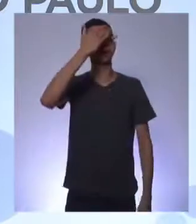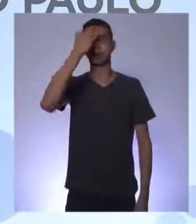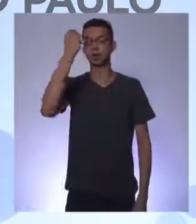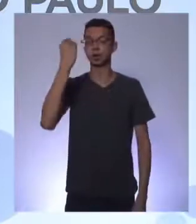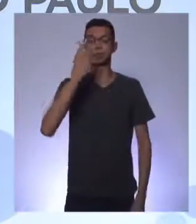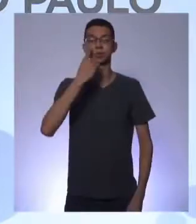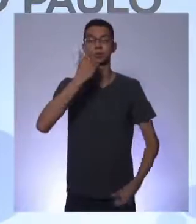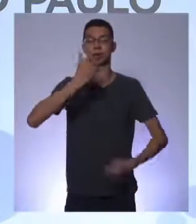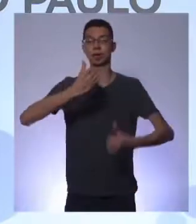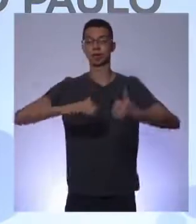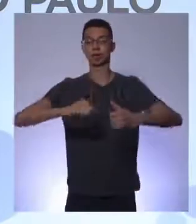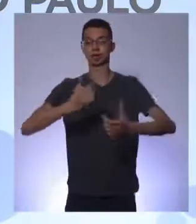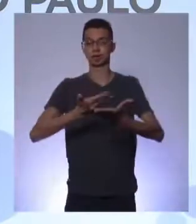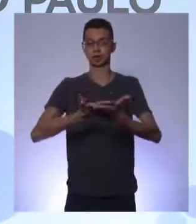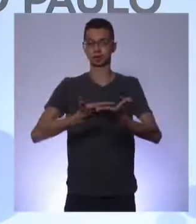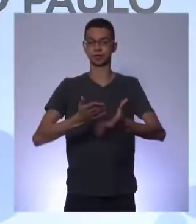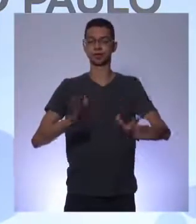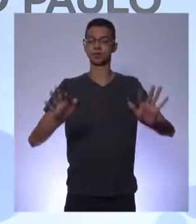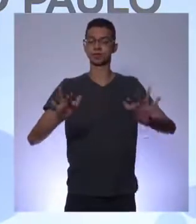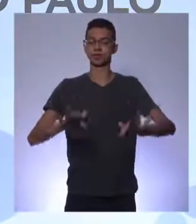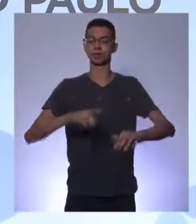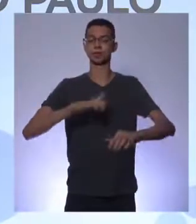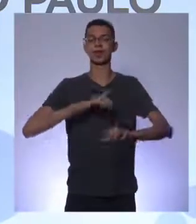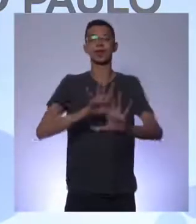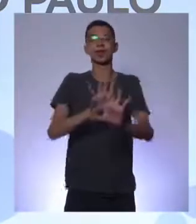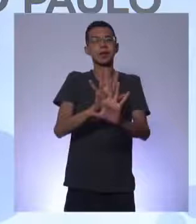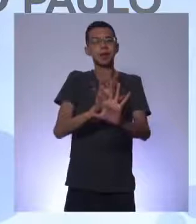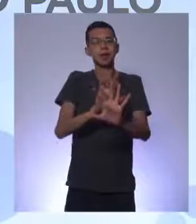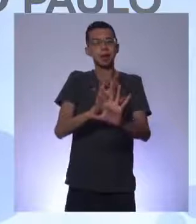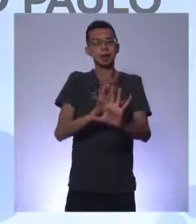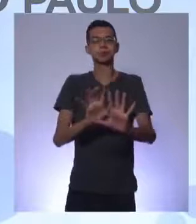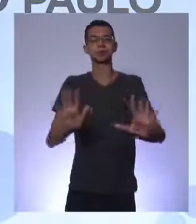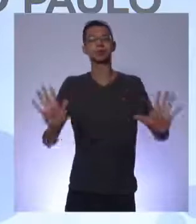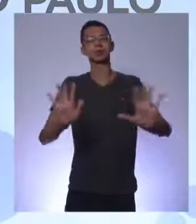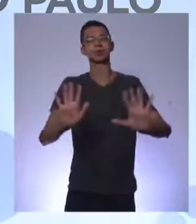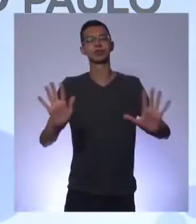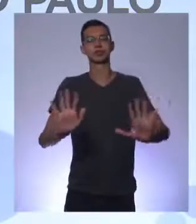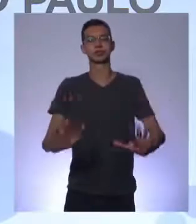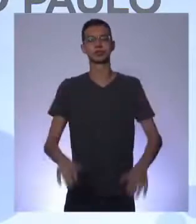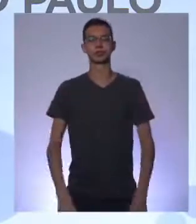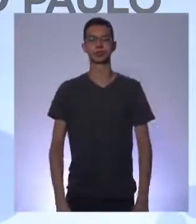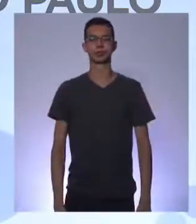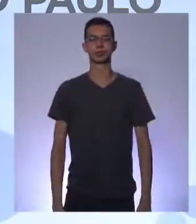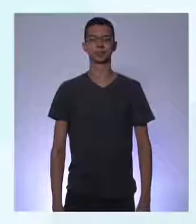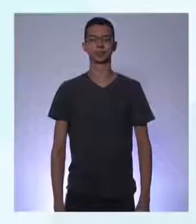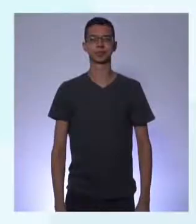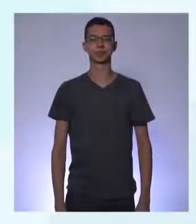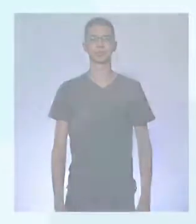no final com o QR Code e tchau, até a próxima aula.